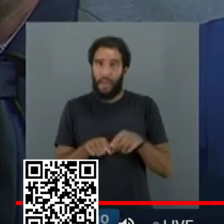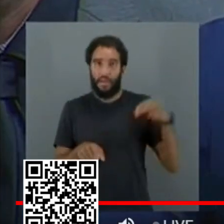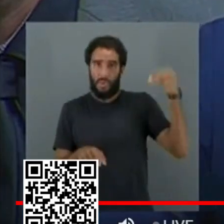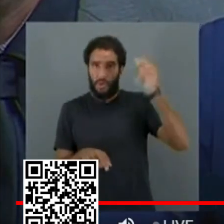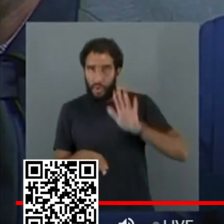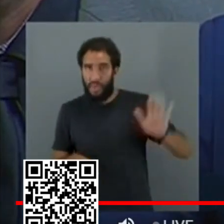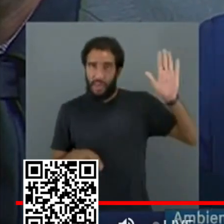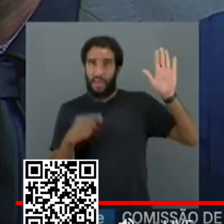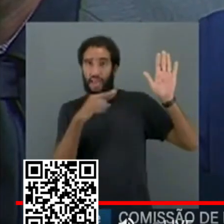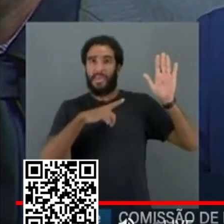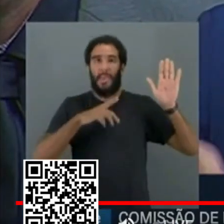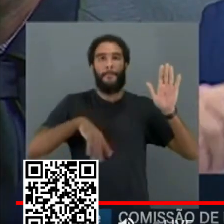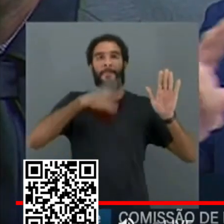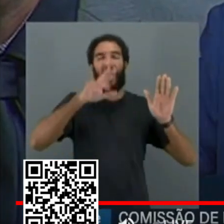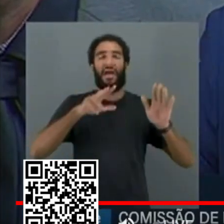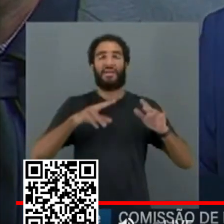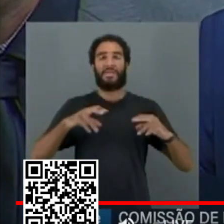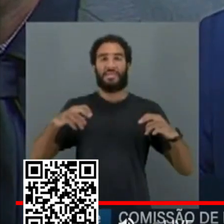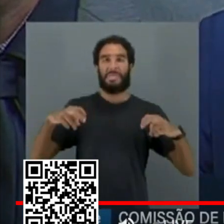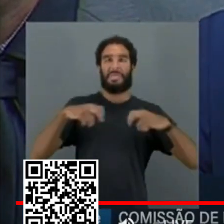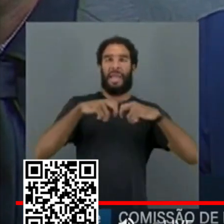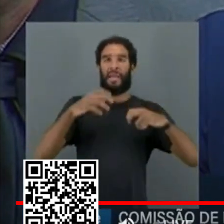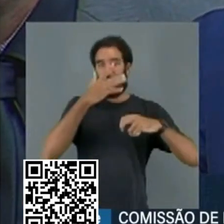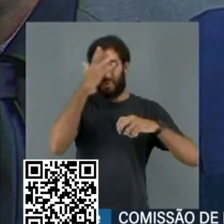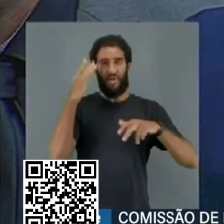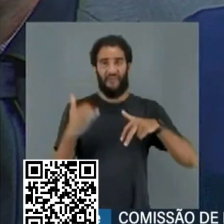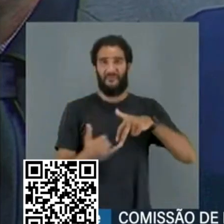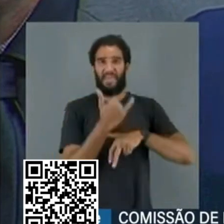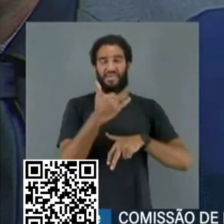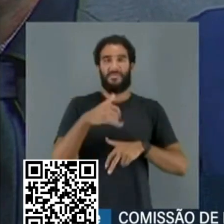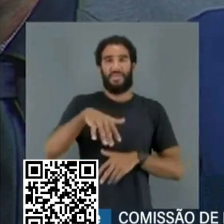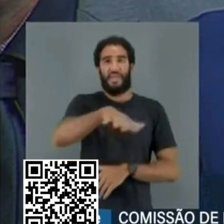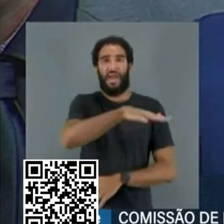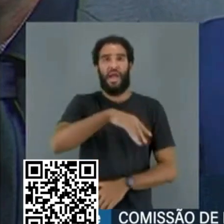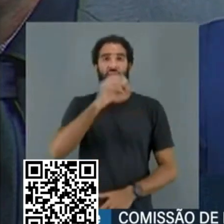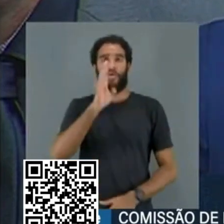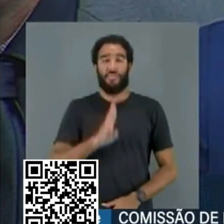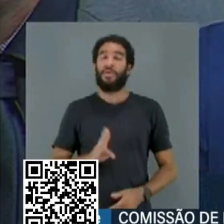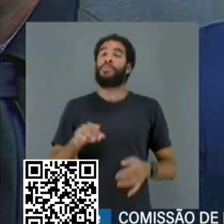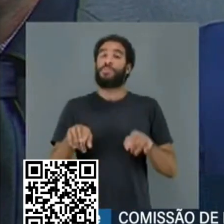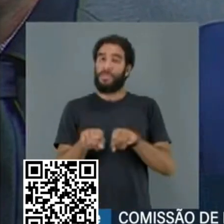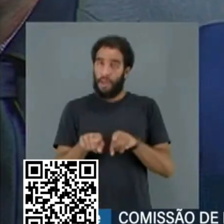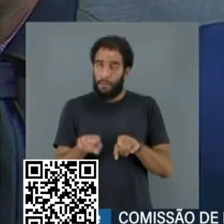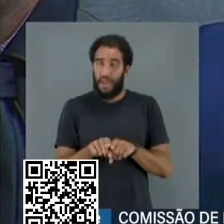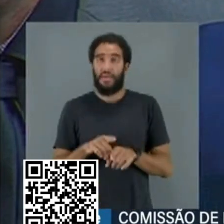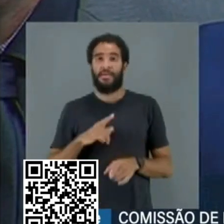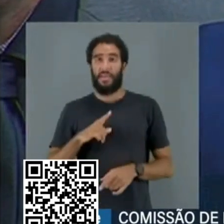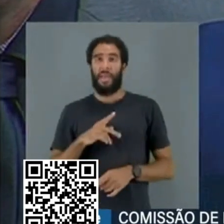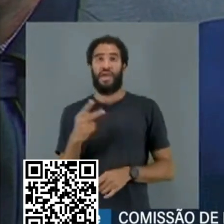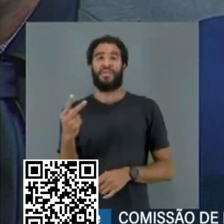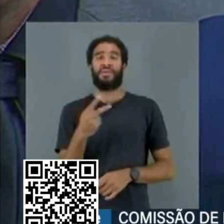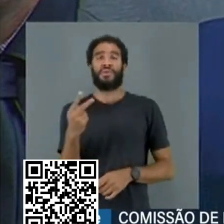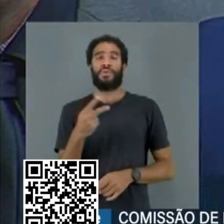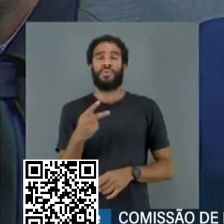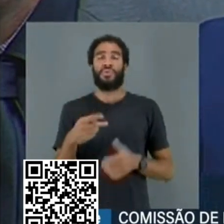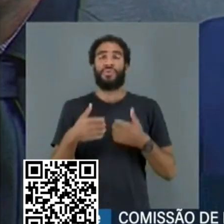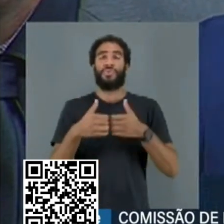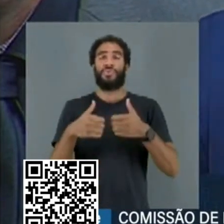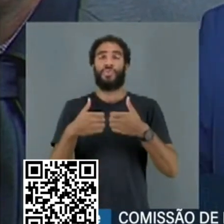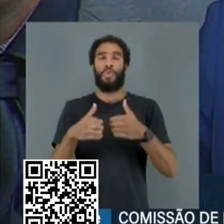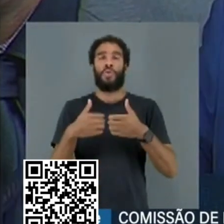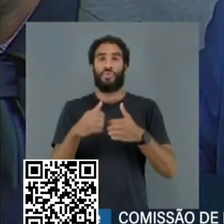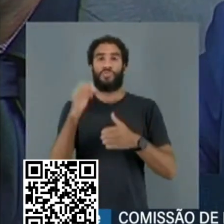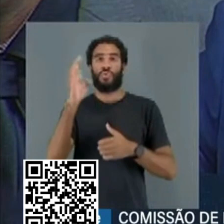maior quantidade de acidentes com vítimas de todas as regiões do Brasil. É o Nordeste também que tem a segunda maior frota de ônibus do